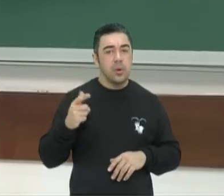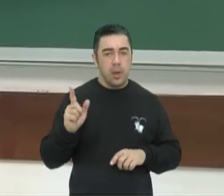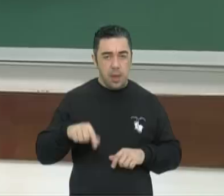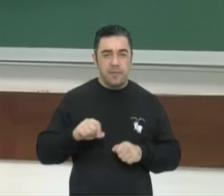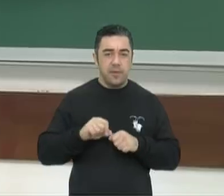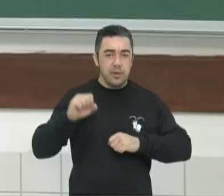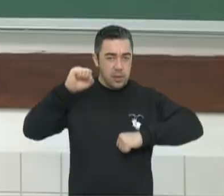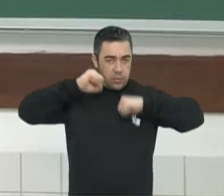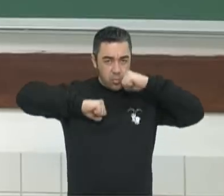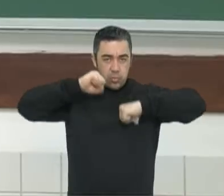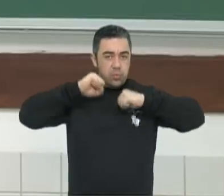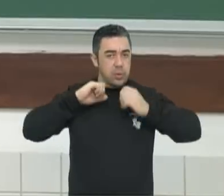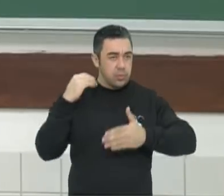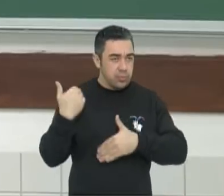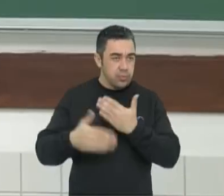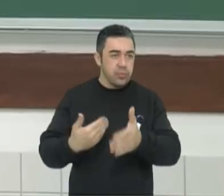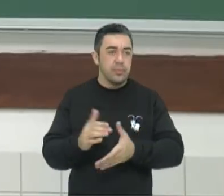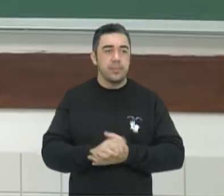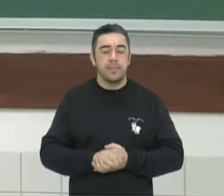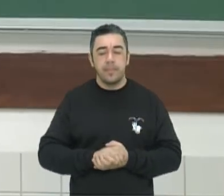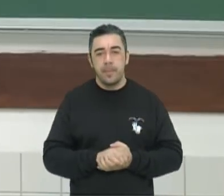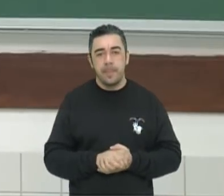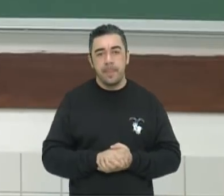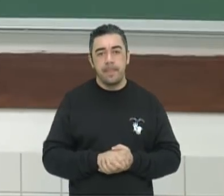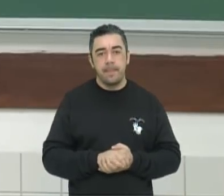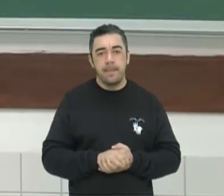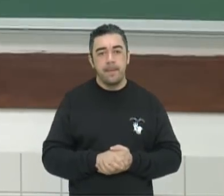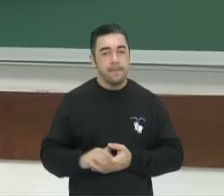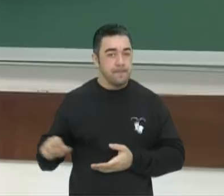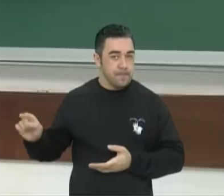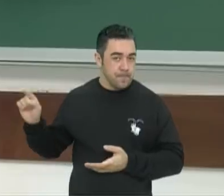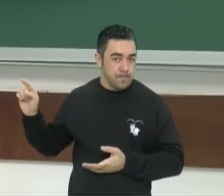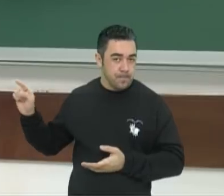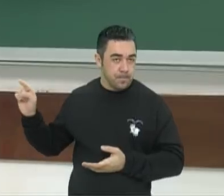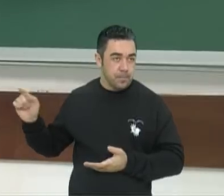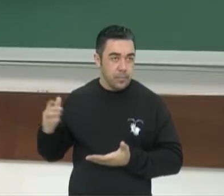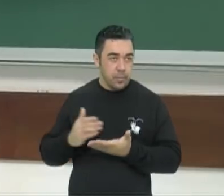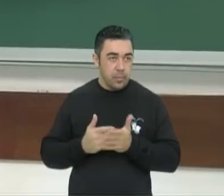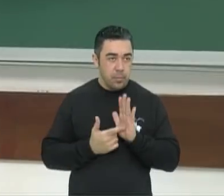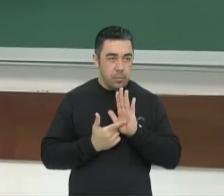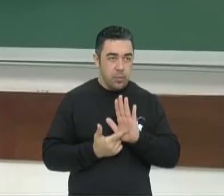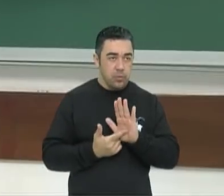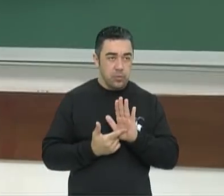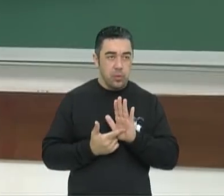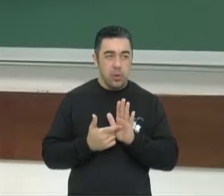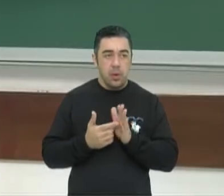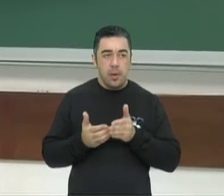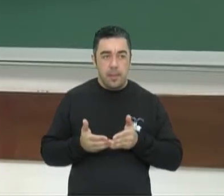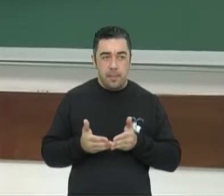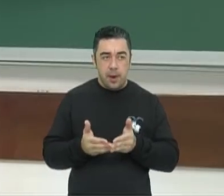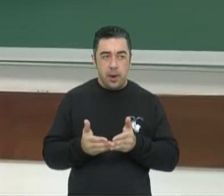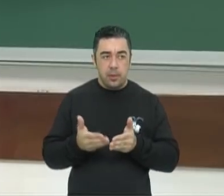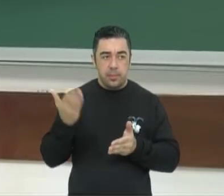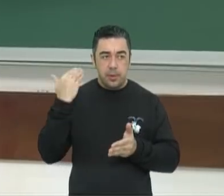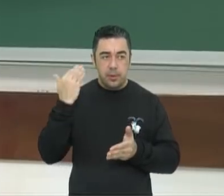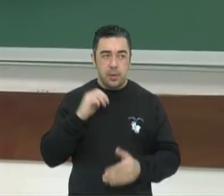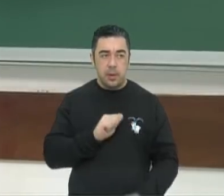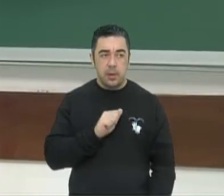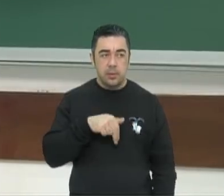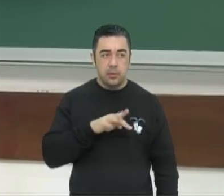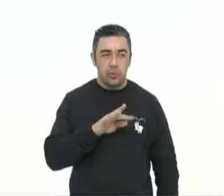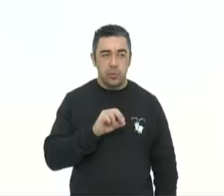industrialização. Ok? E nós temos aqui um barco a vapor de Antolin